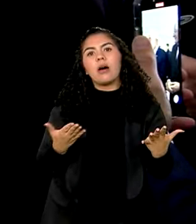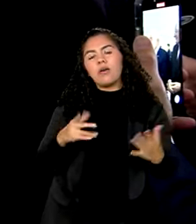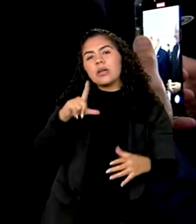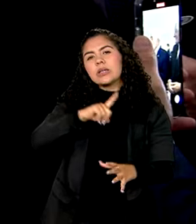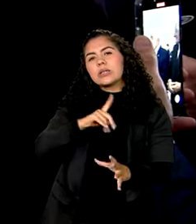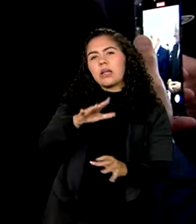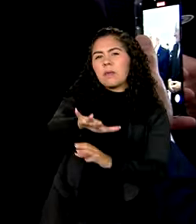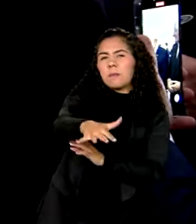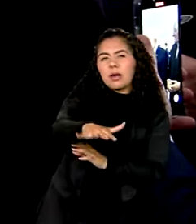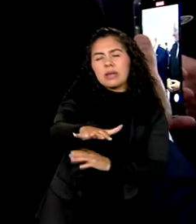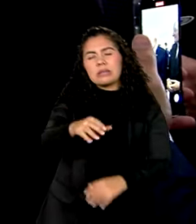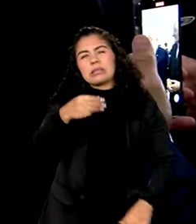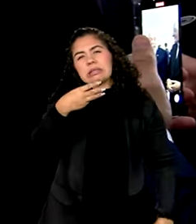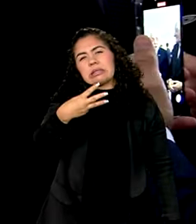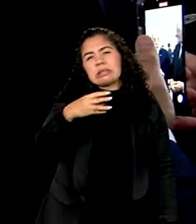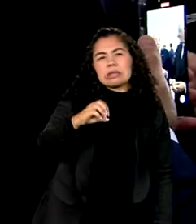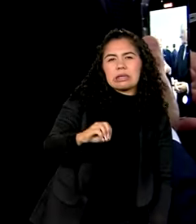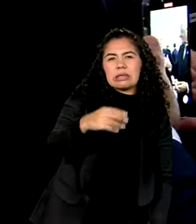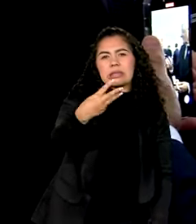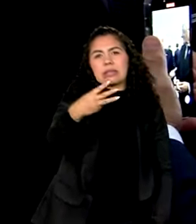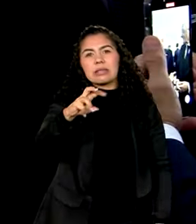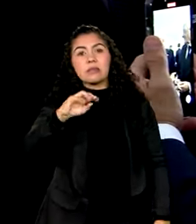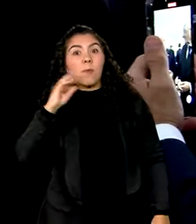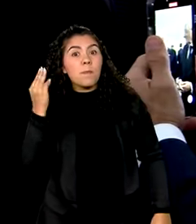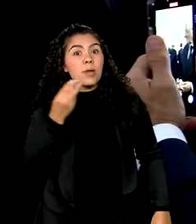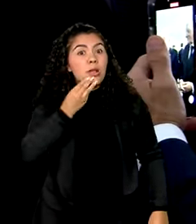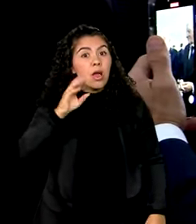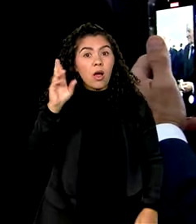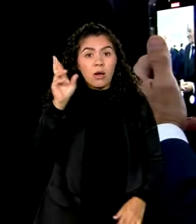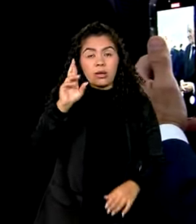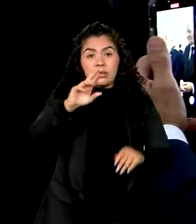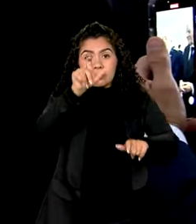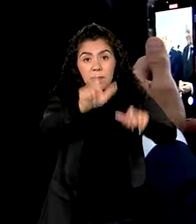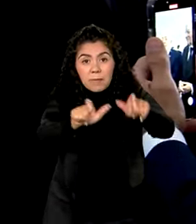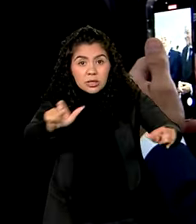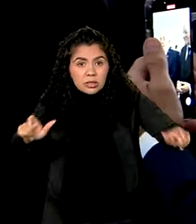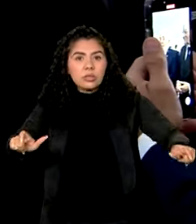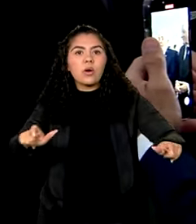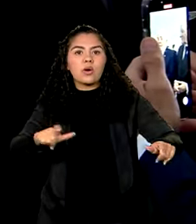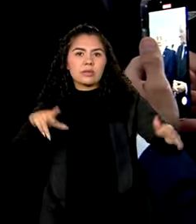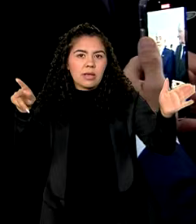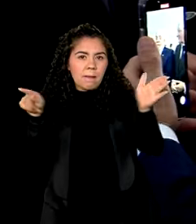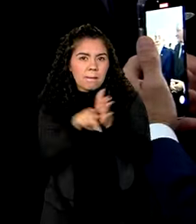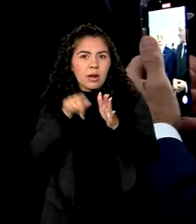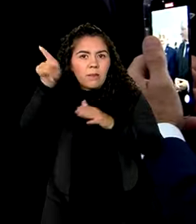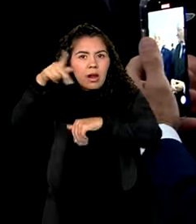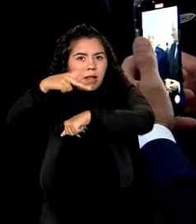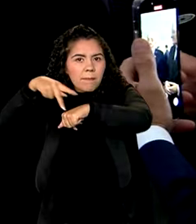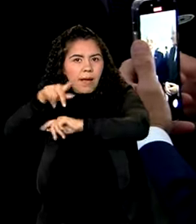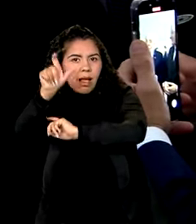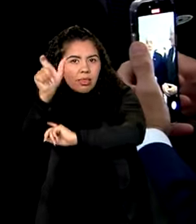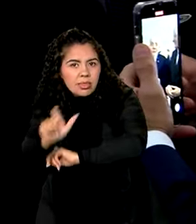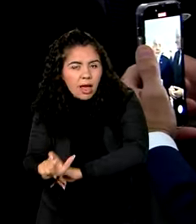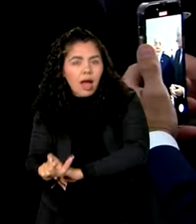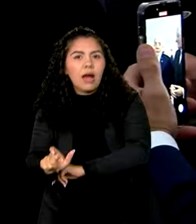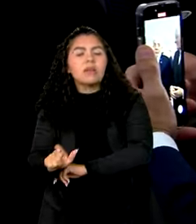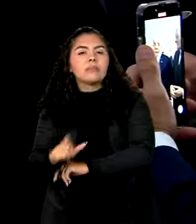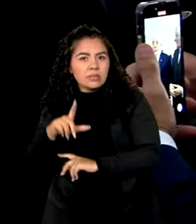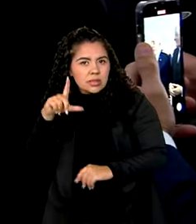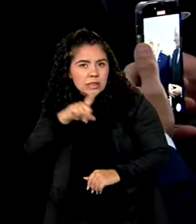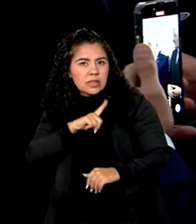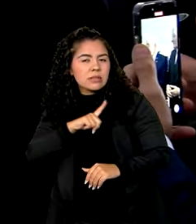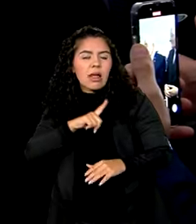30 e 35 milhões de italianos e descendentes de italianos. Milhões de que tem uma